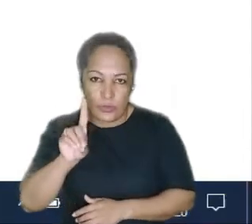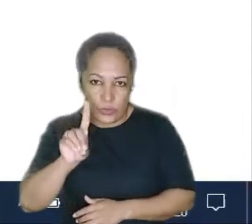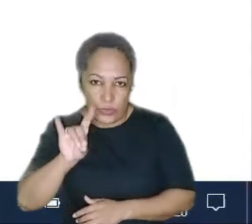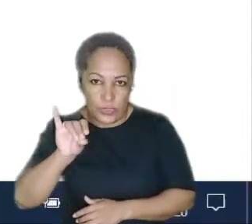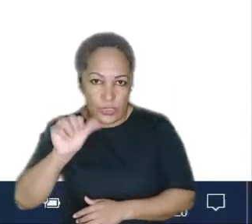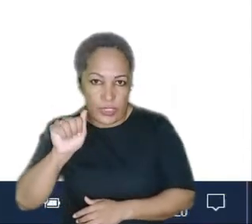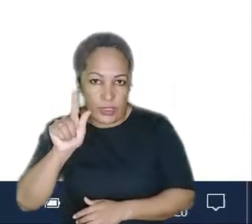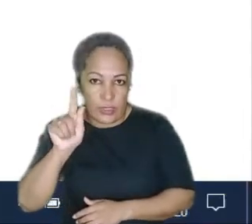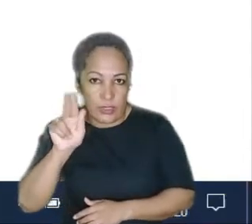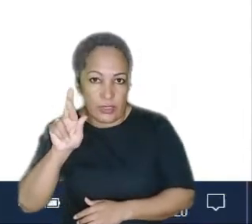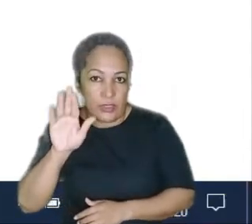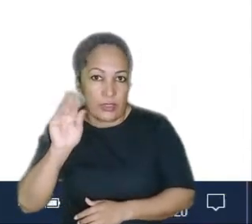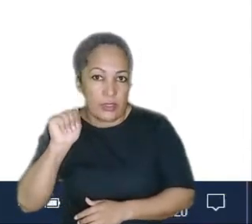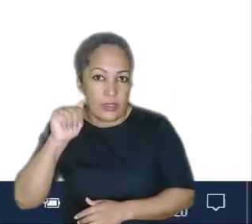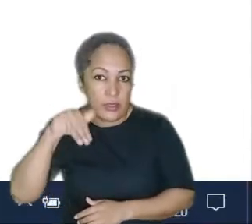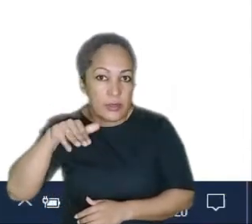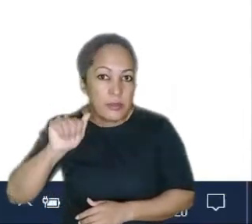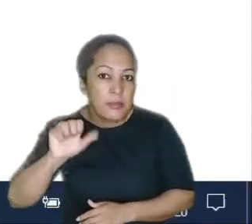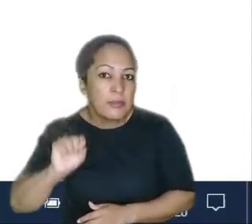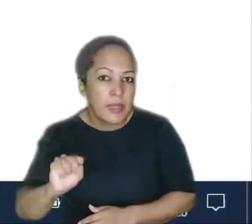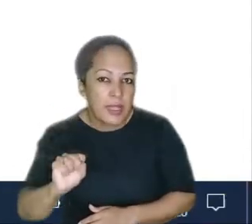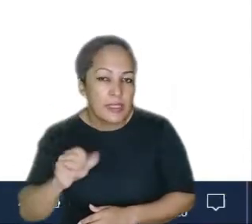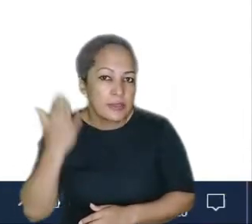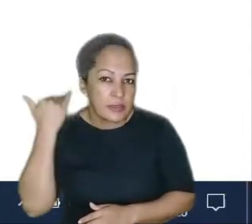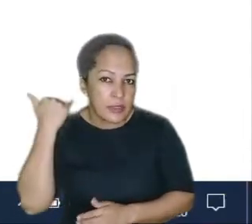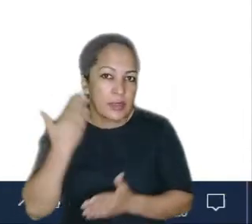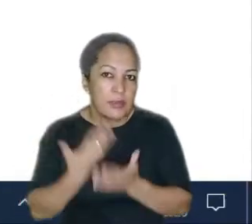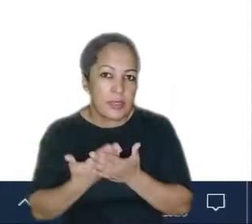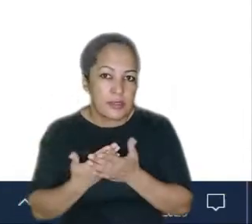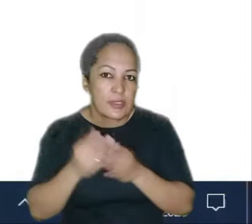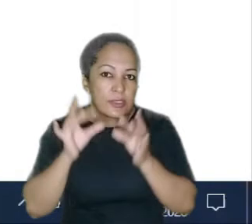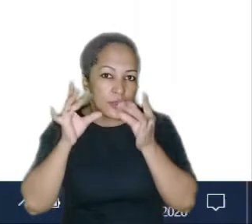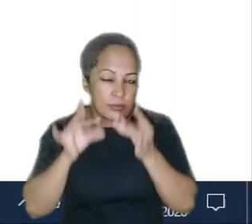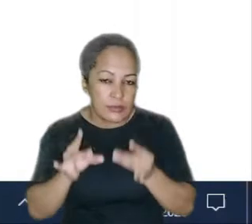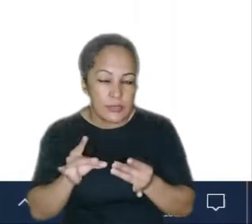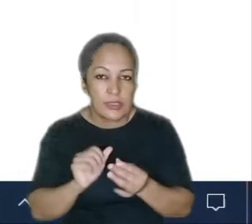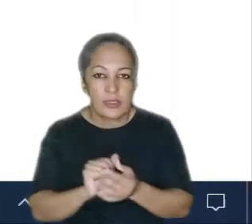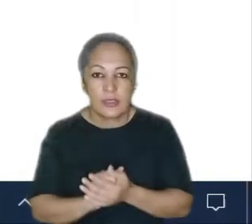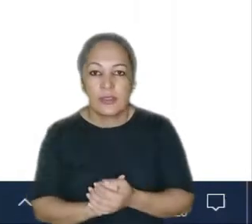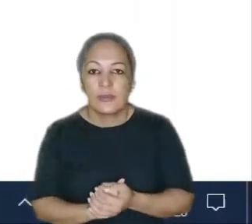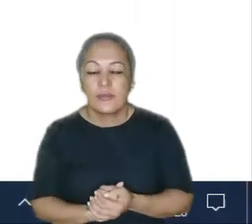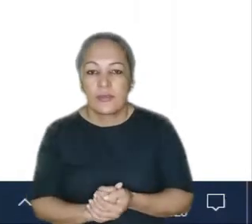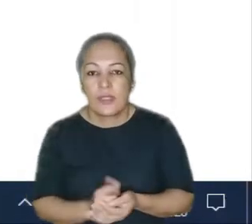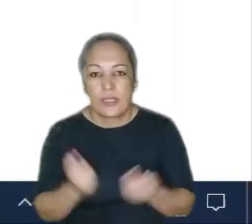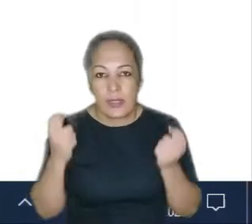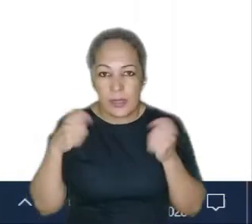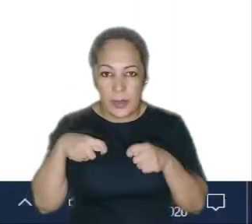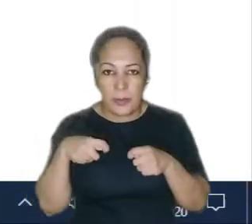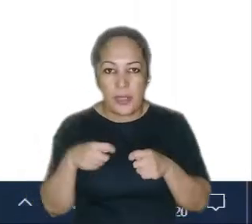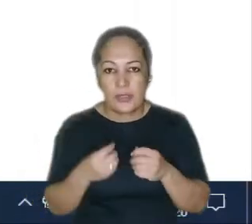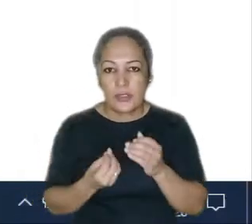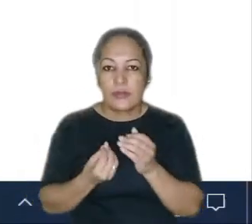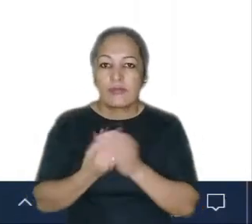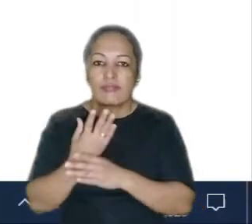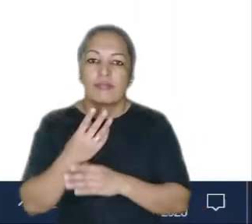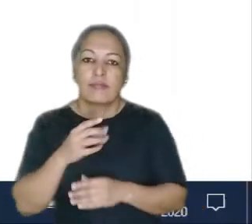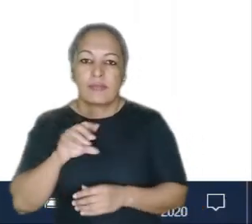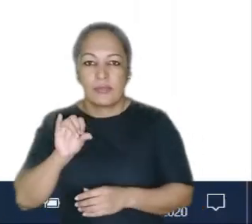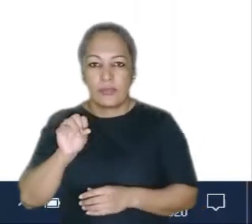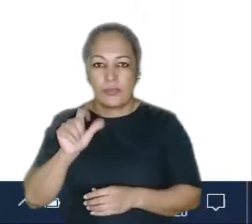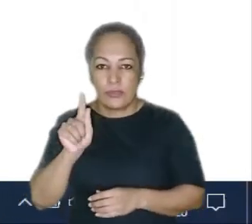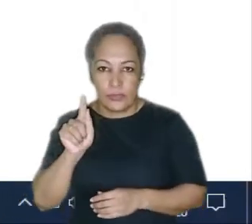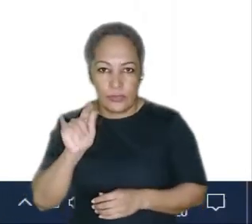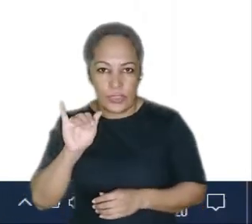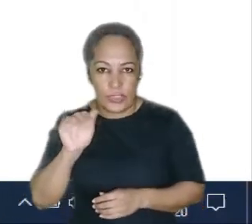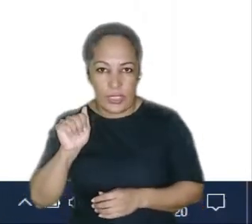passada, o MySQL Workbench, eles possibilita nós criarmos diagramas de entidade e relacionamento na própria